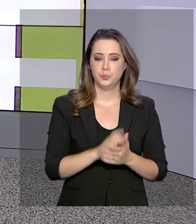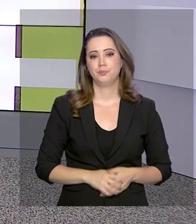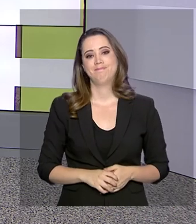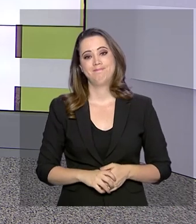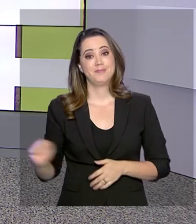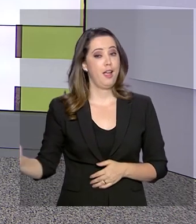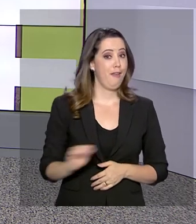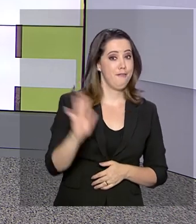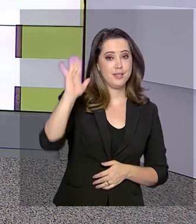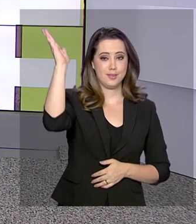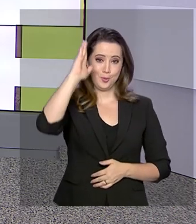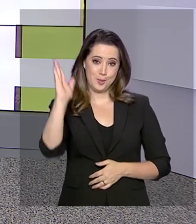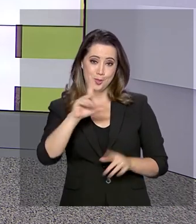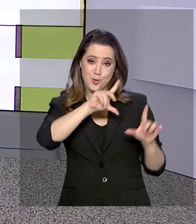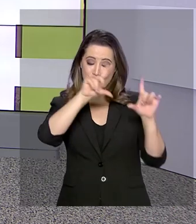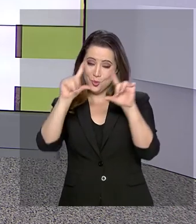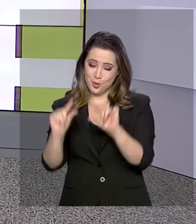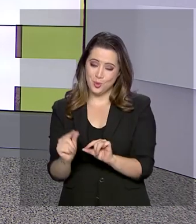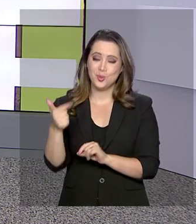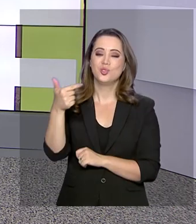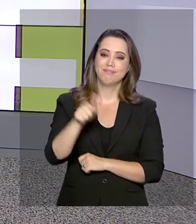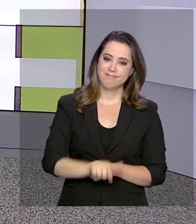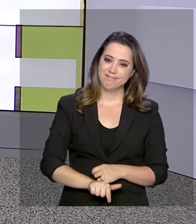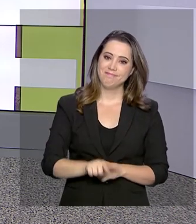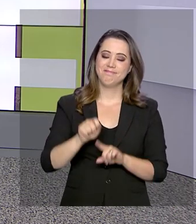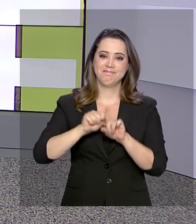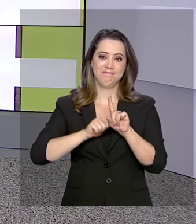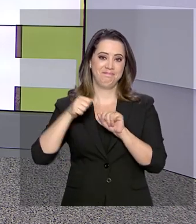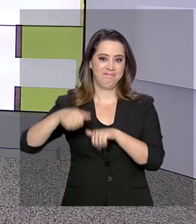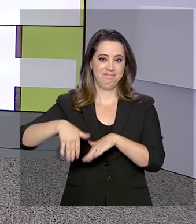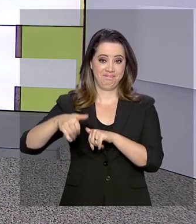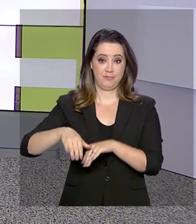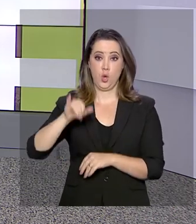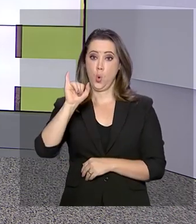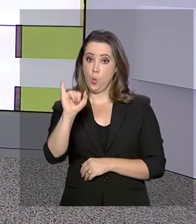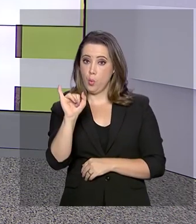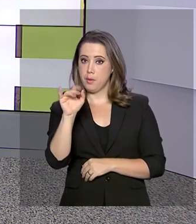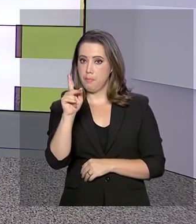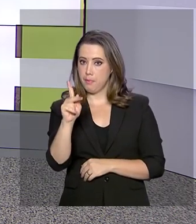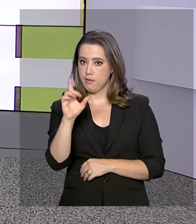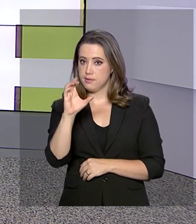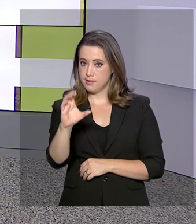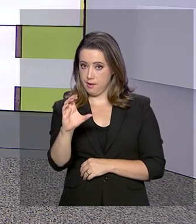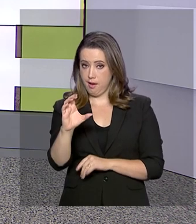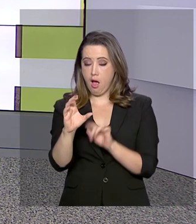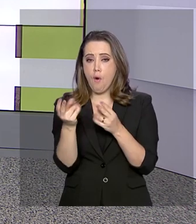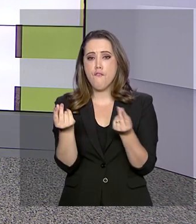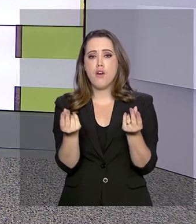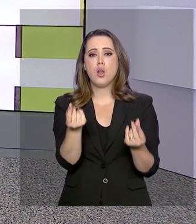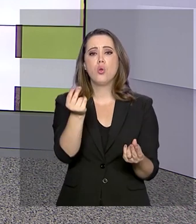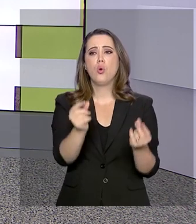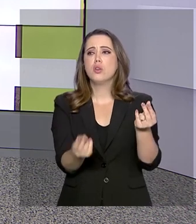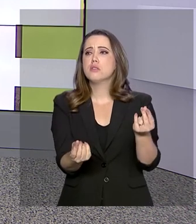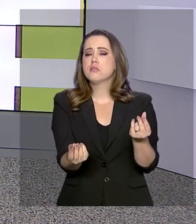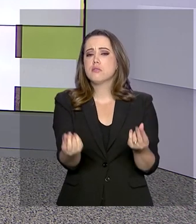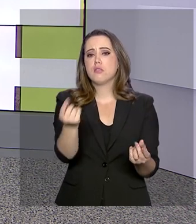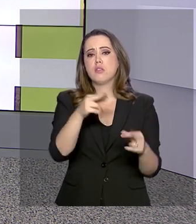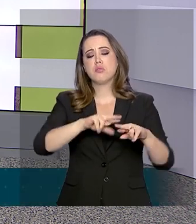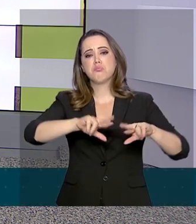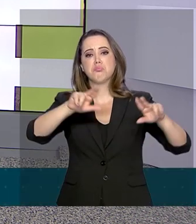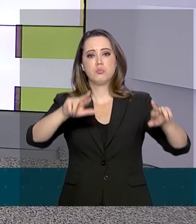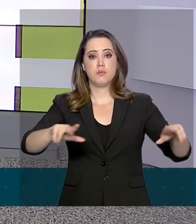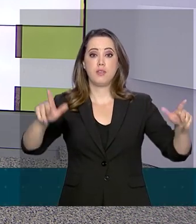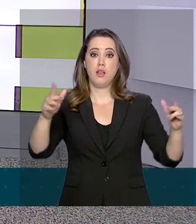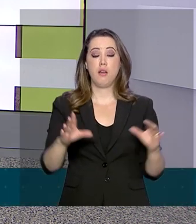inflação no Brasil caiu mais uma vez no mês de setembro. O IPCA, Índice Nacional de Preços ao Consumidor Amplo, ficou em